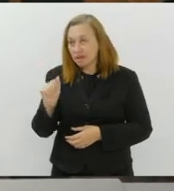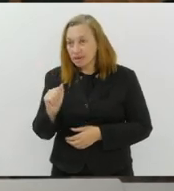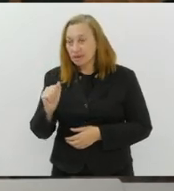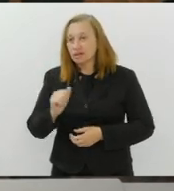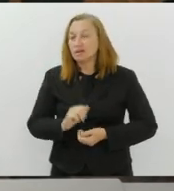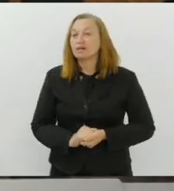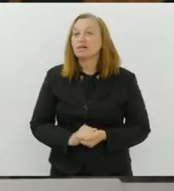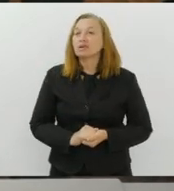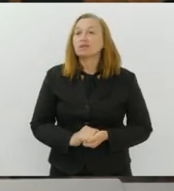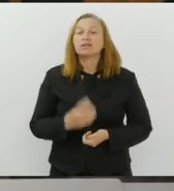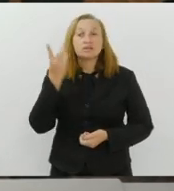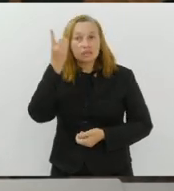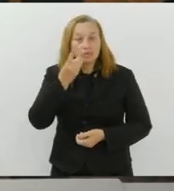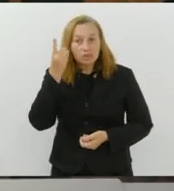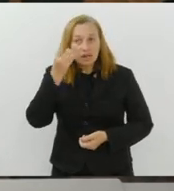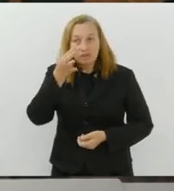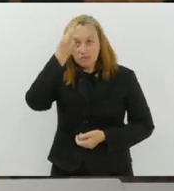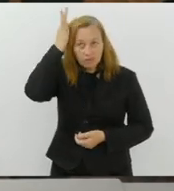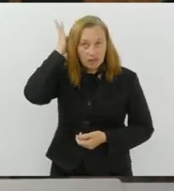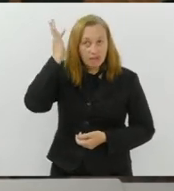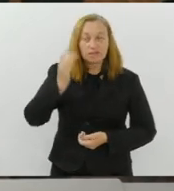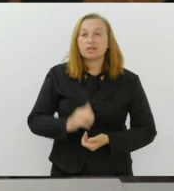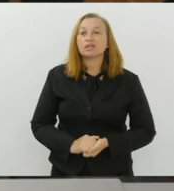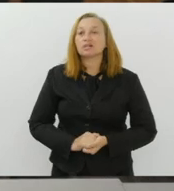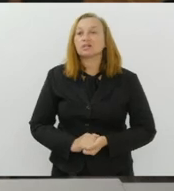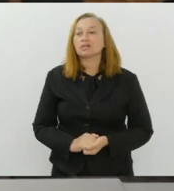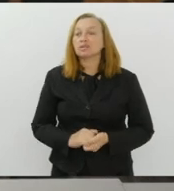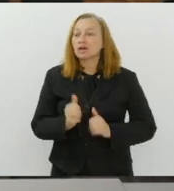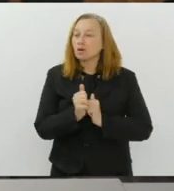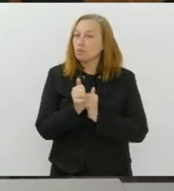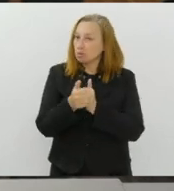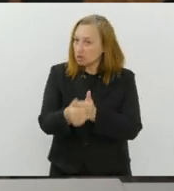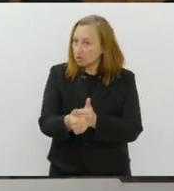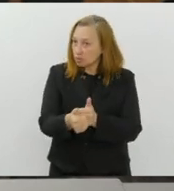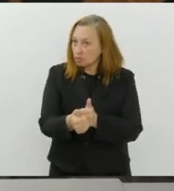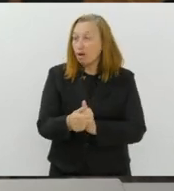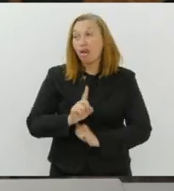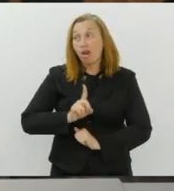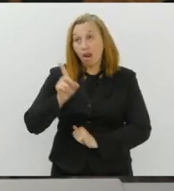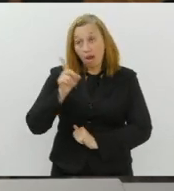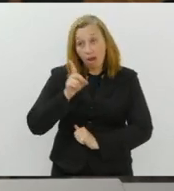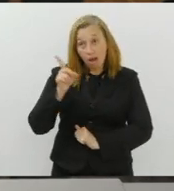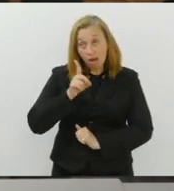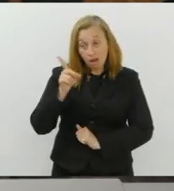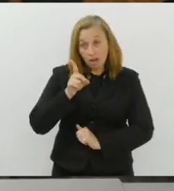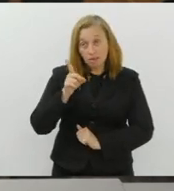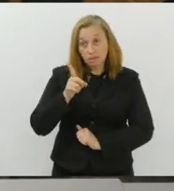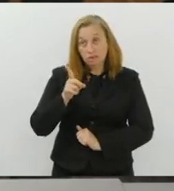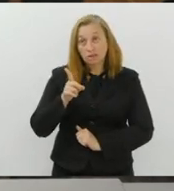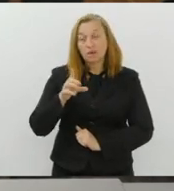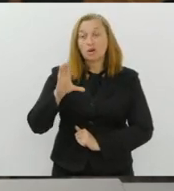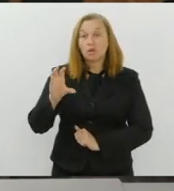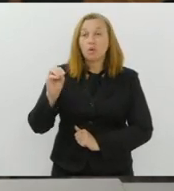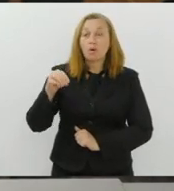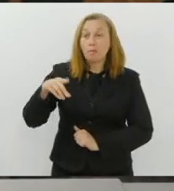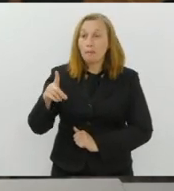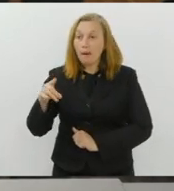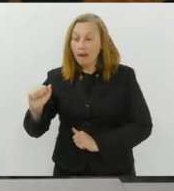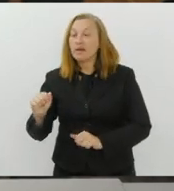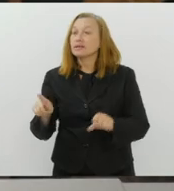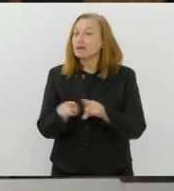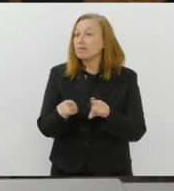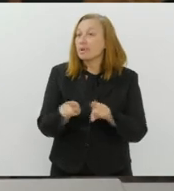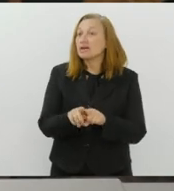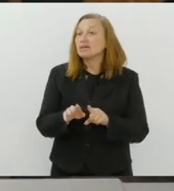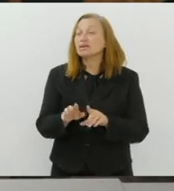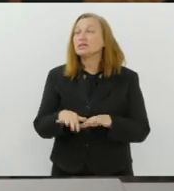pelo deputado Fred Pacheco, que acompanhou o grupo lá no, na Comai também.